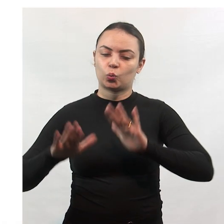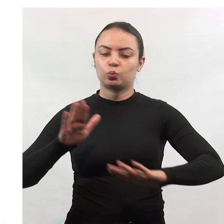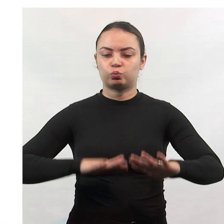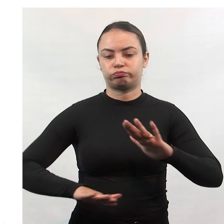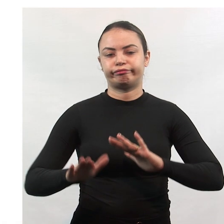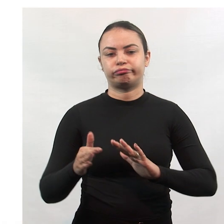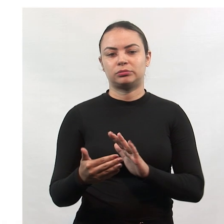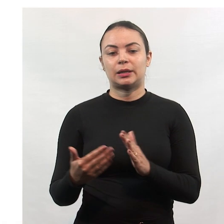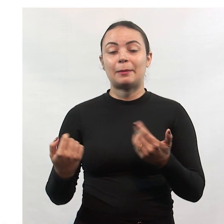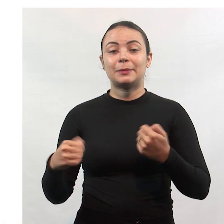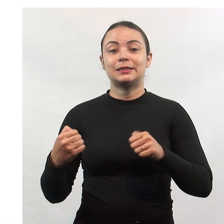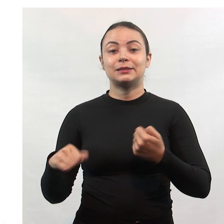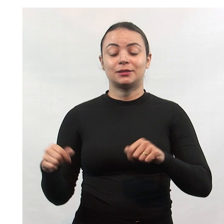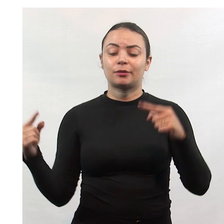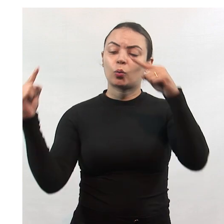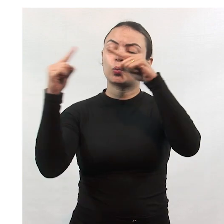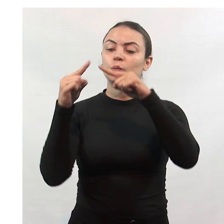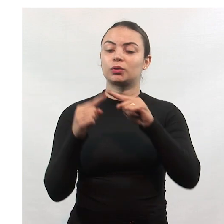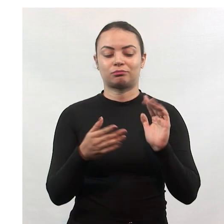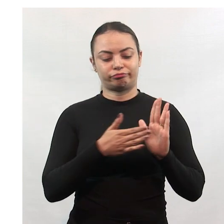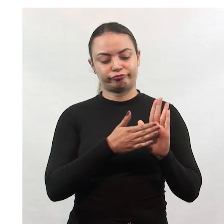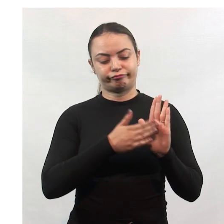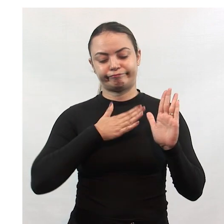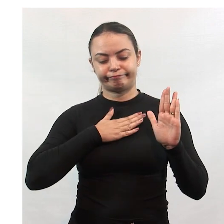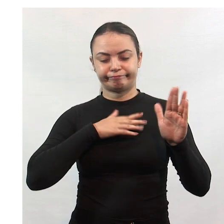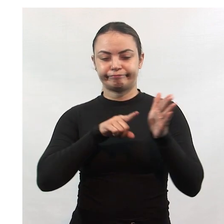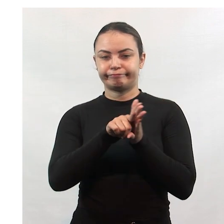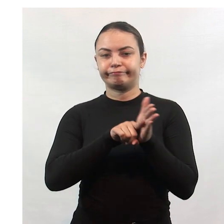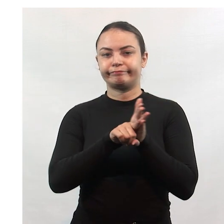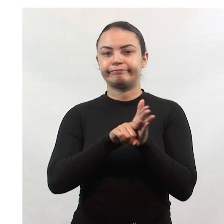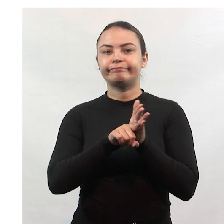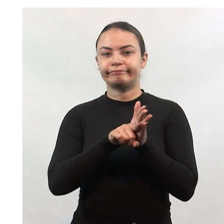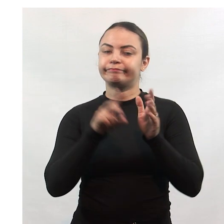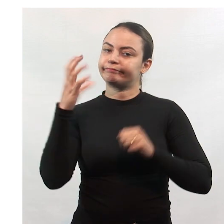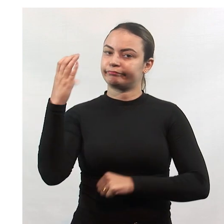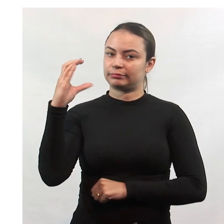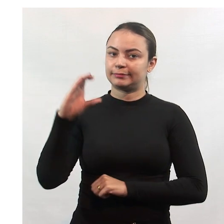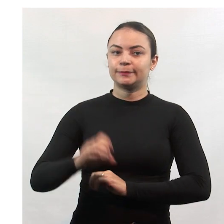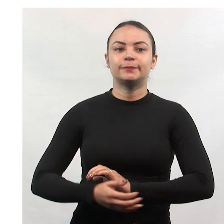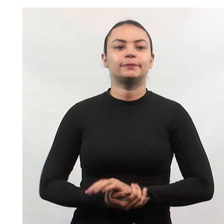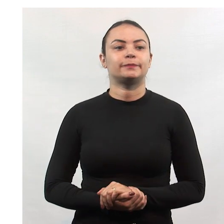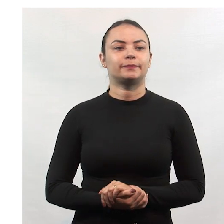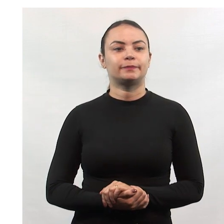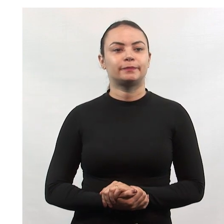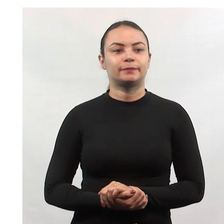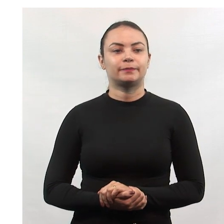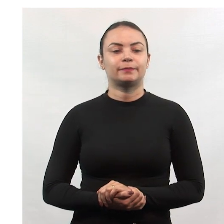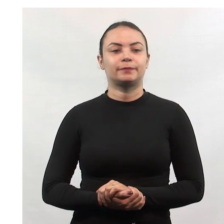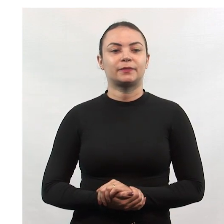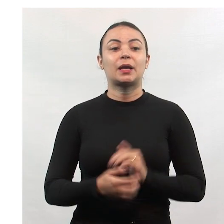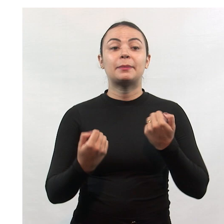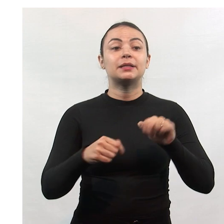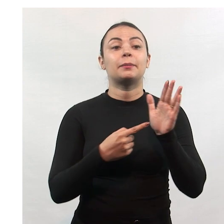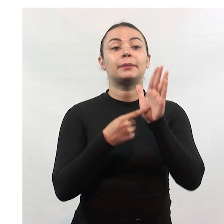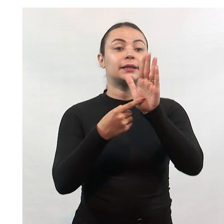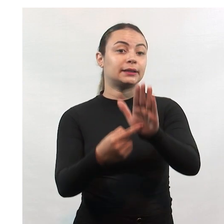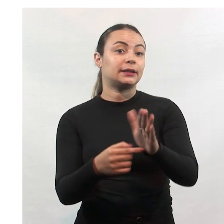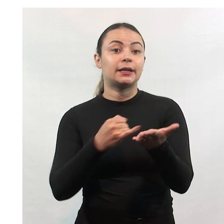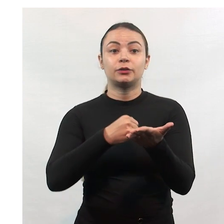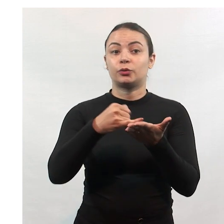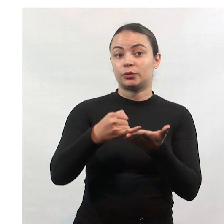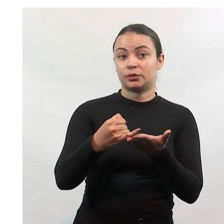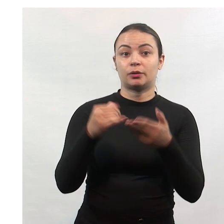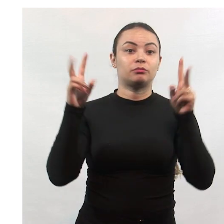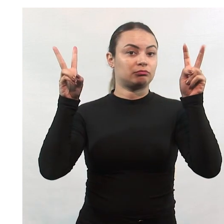O texto da revisão da literatura de um projeto, ele tem que apresentar uma introdução que faça uma